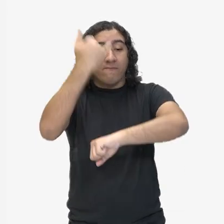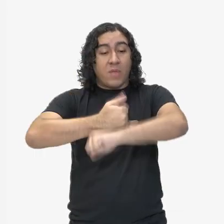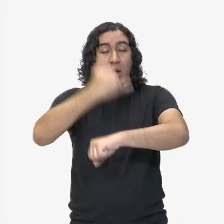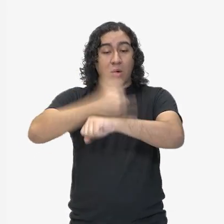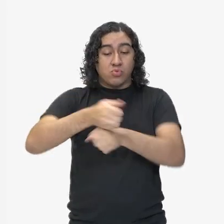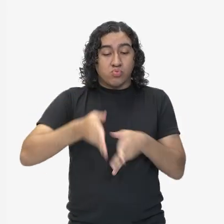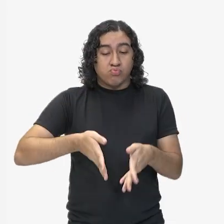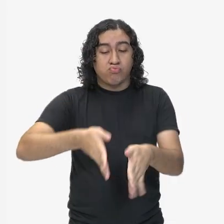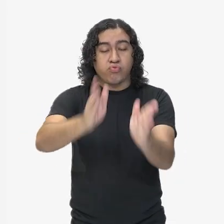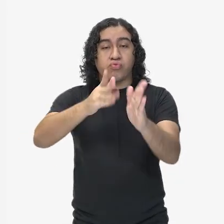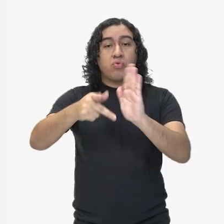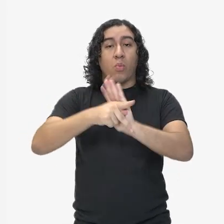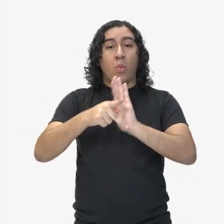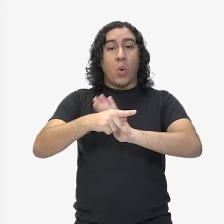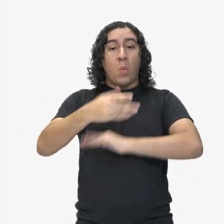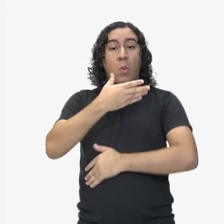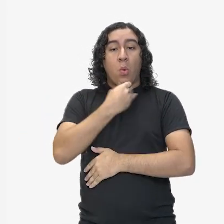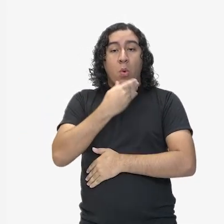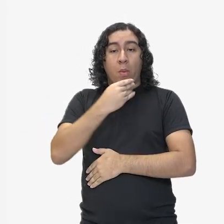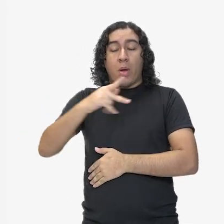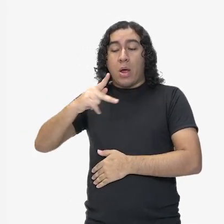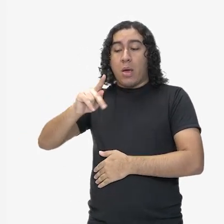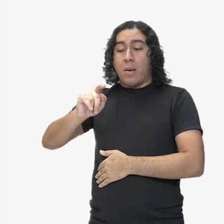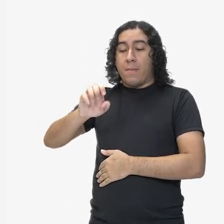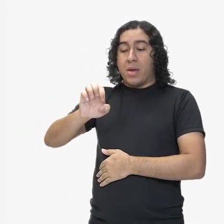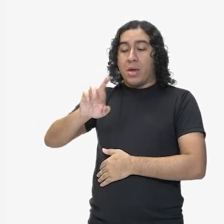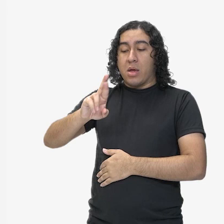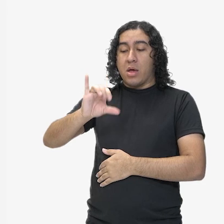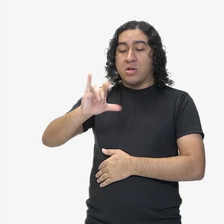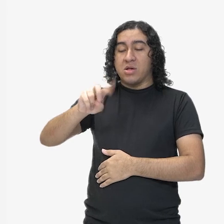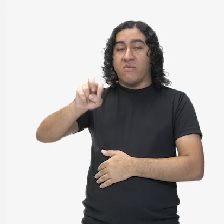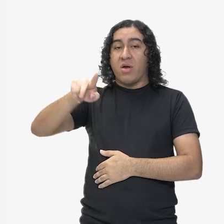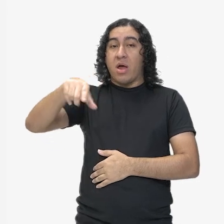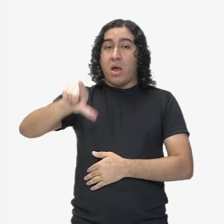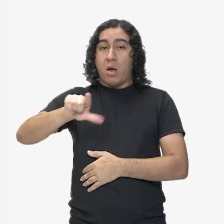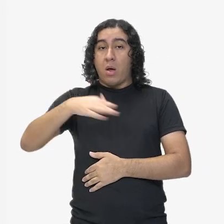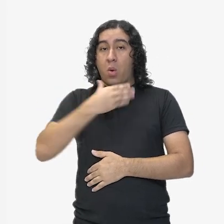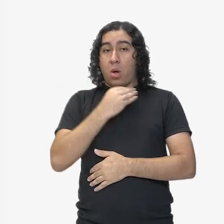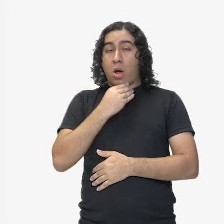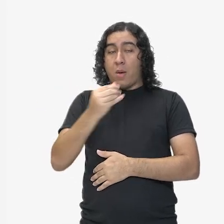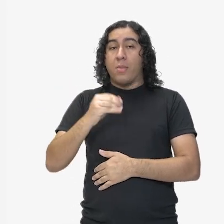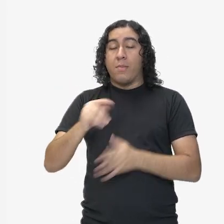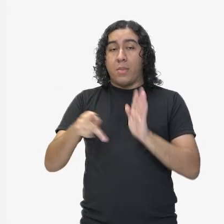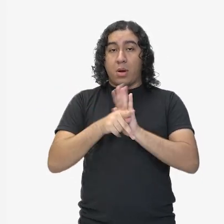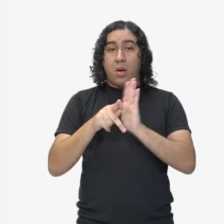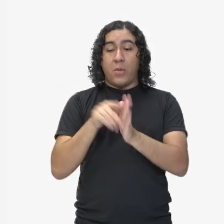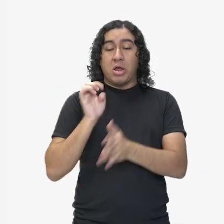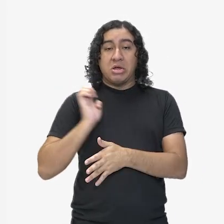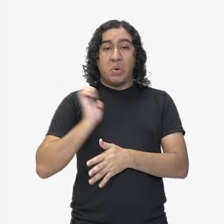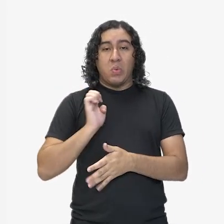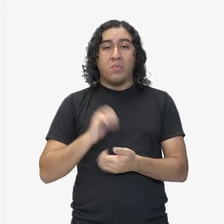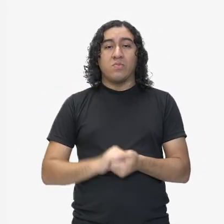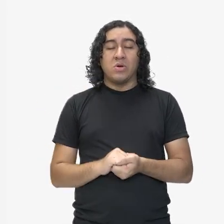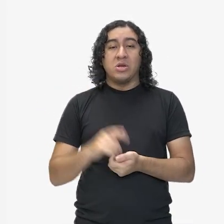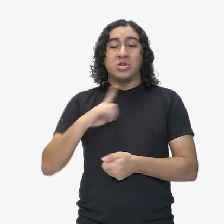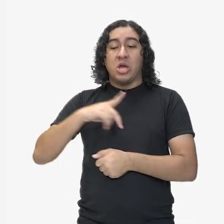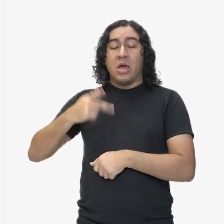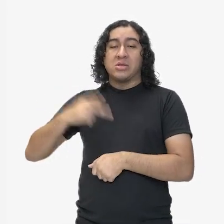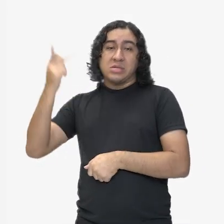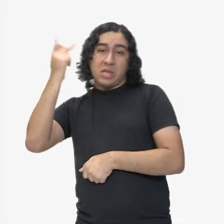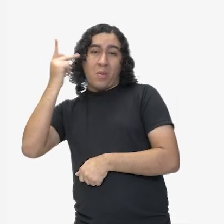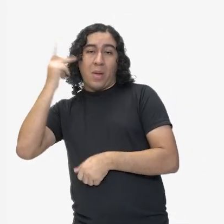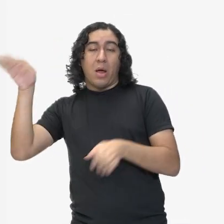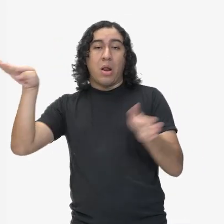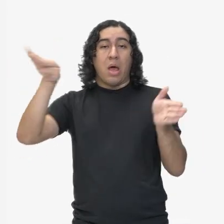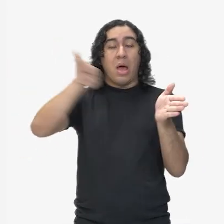do magnata americano Percival Farquhar. Então, essa estrada, ela vinha de São Paulo até o Rio Grande do Sul, né?